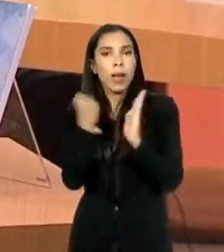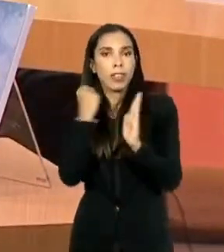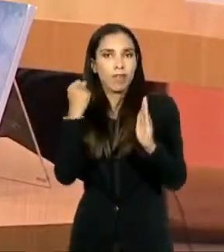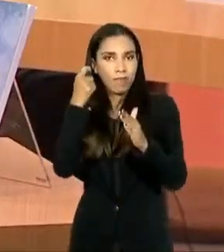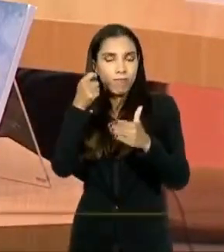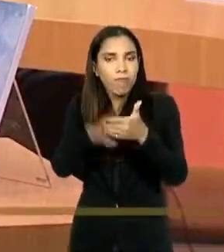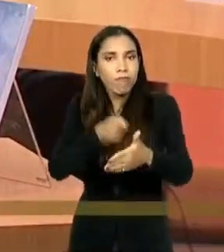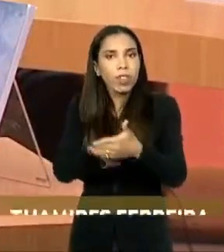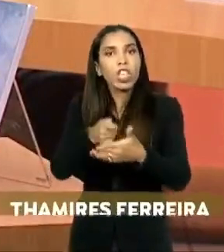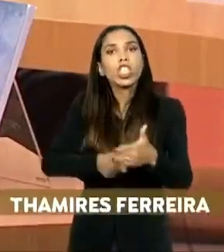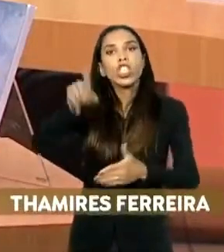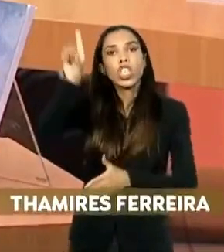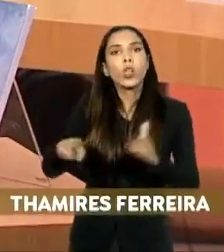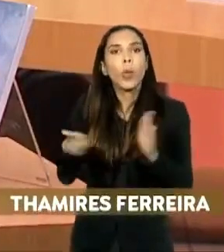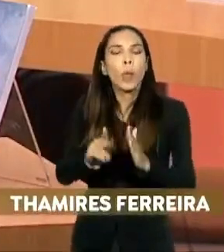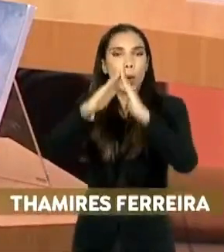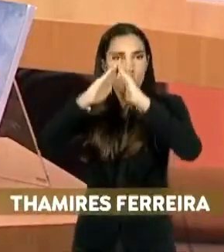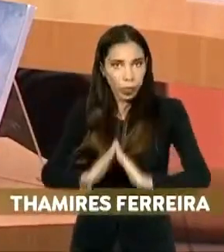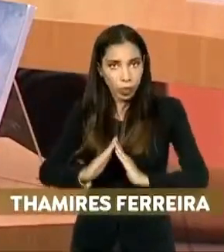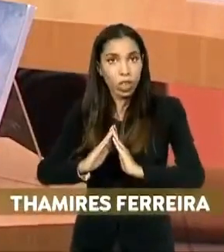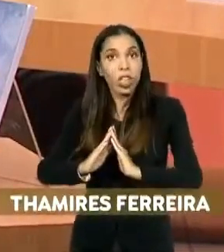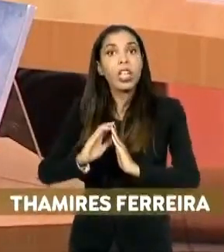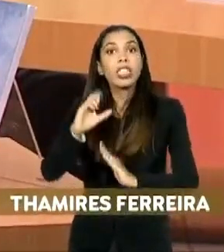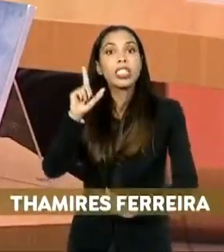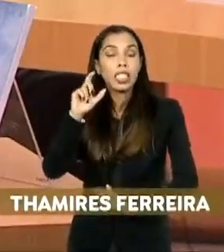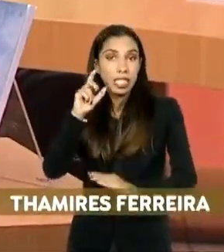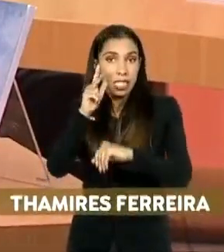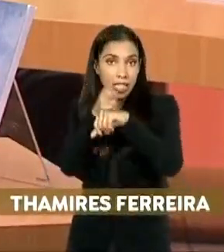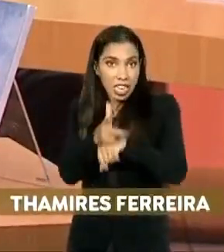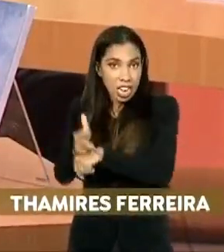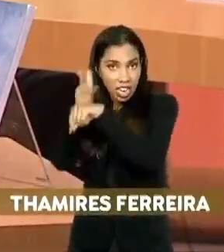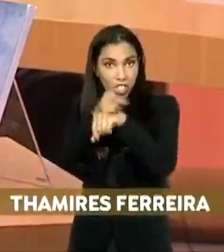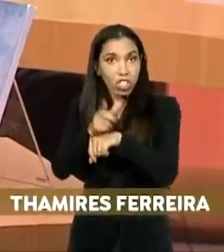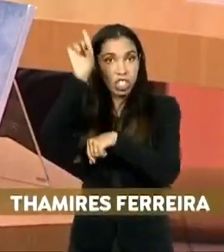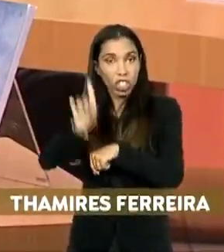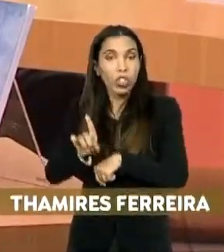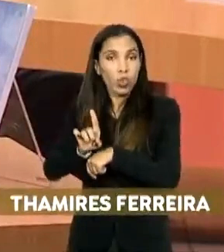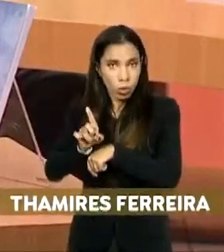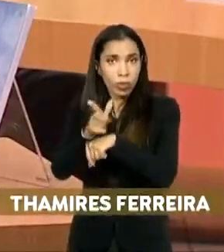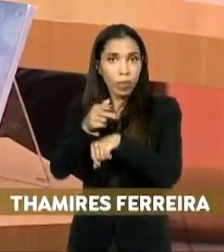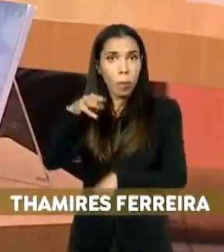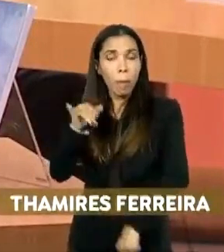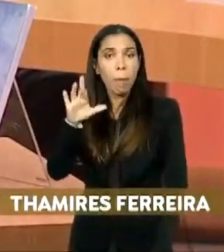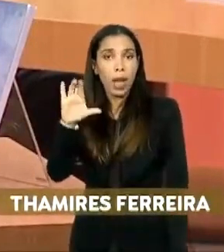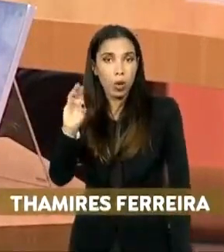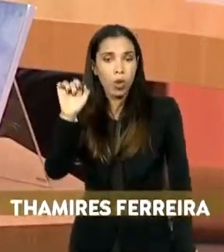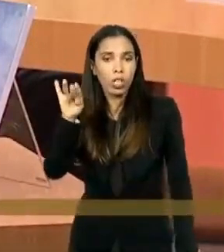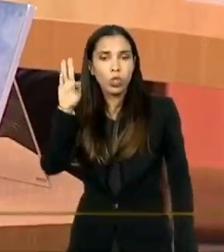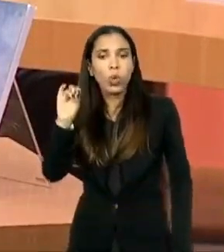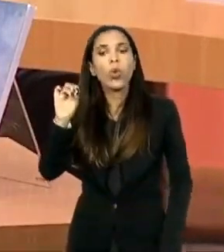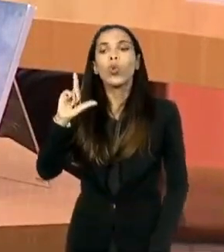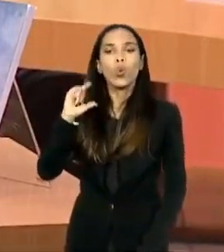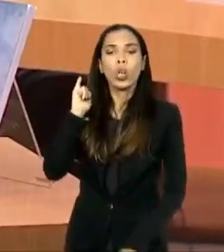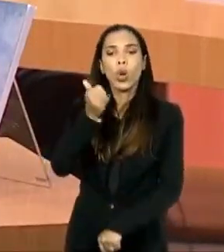luta pelo direito à moradia. O cineasta e diretor audiovisual Marco Antônio Pereira está aqui para contar sobre a